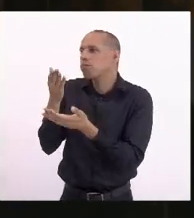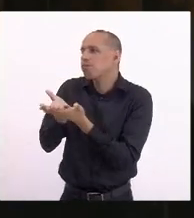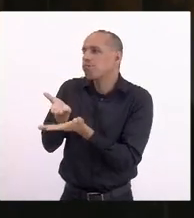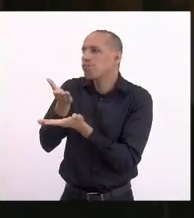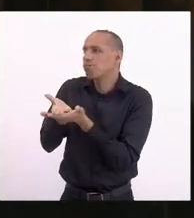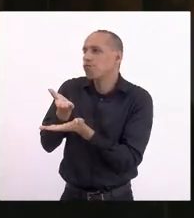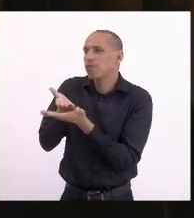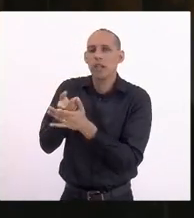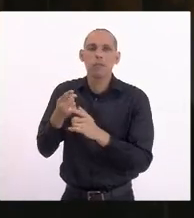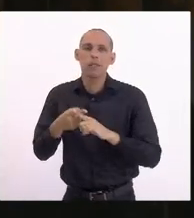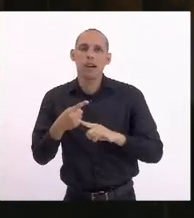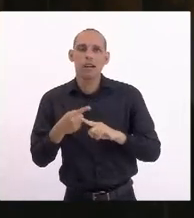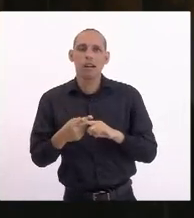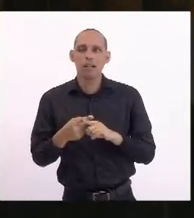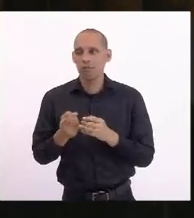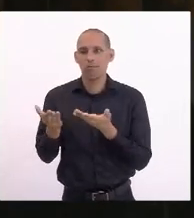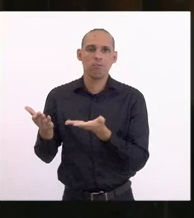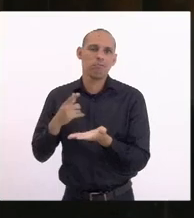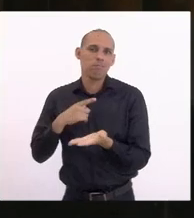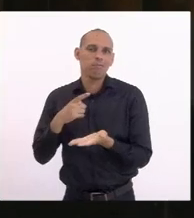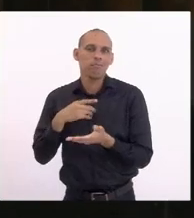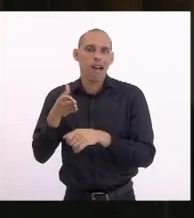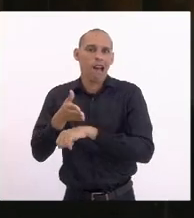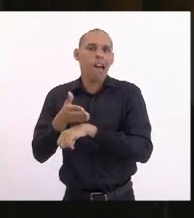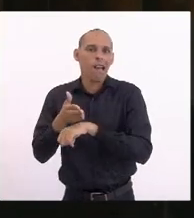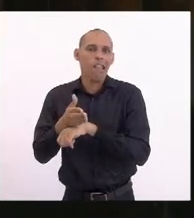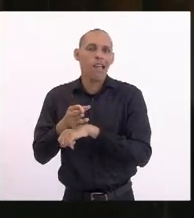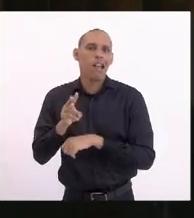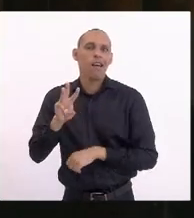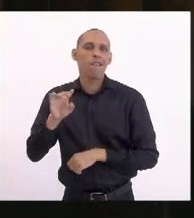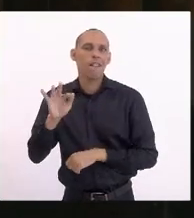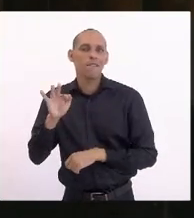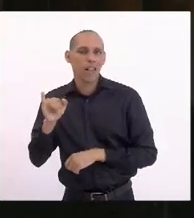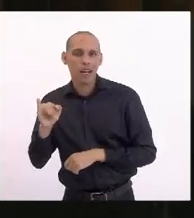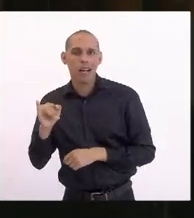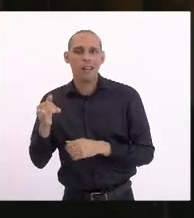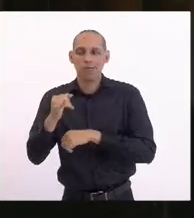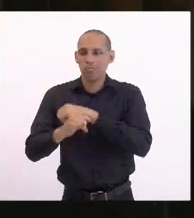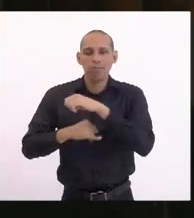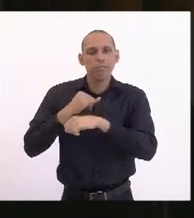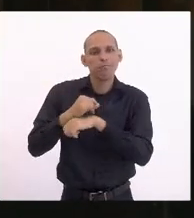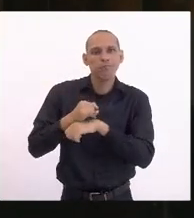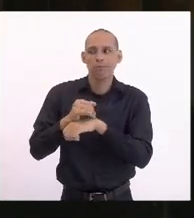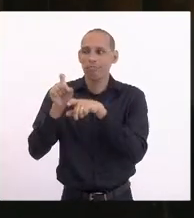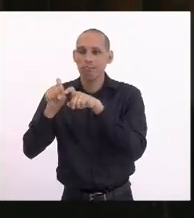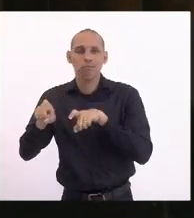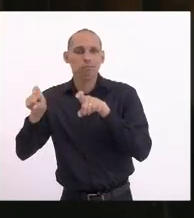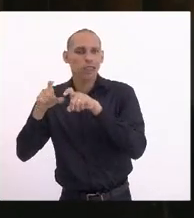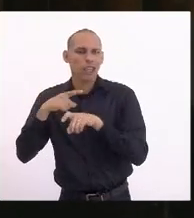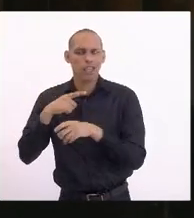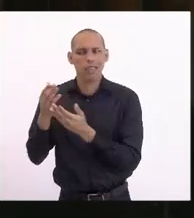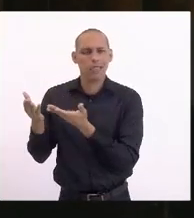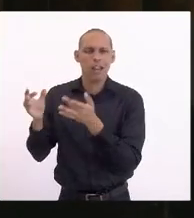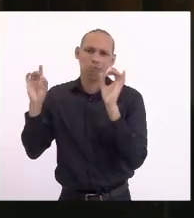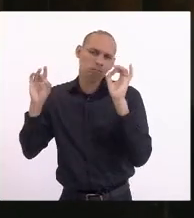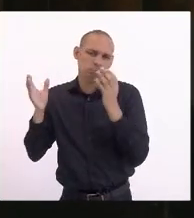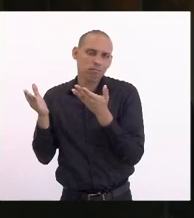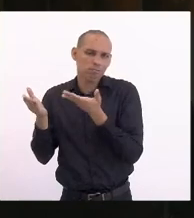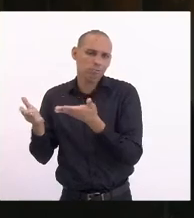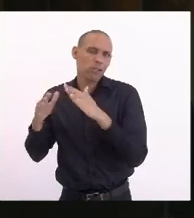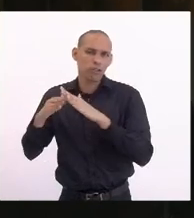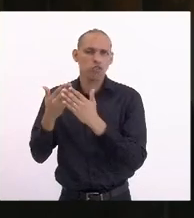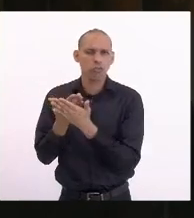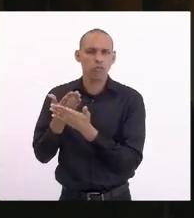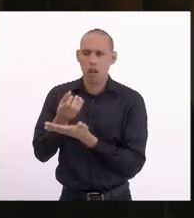afinal de contas, ela tem acesso ao Wi-Fi, tem acesso ao computador, ela tem esse privilégio e estuda numa